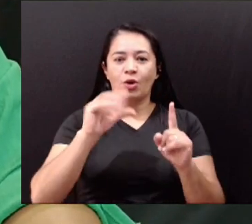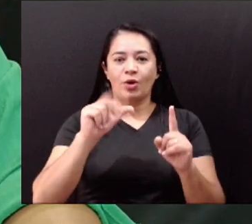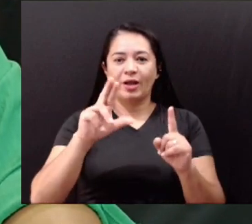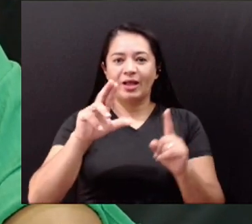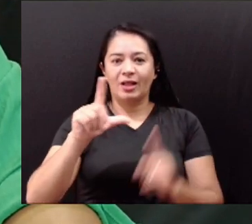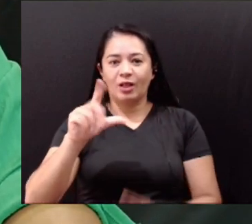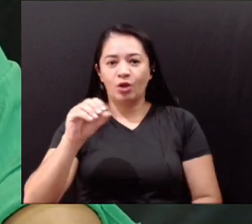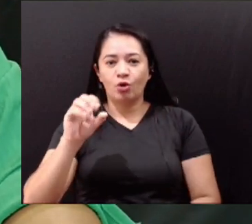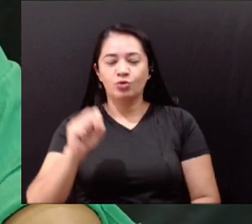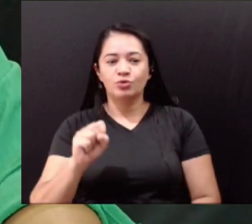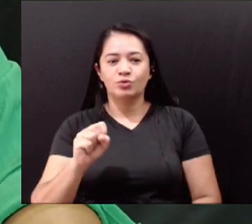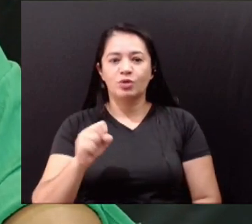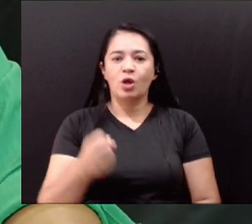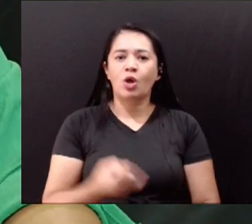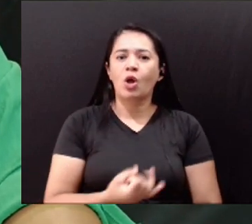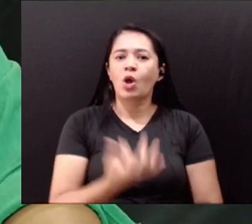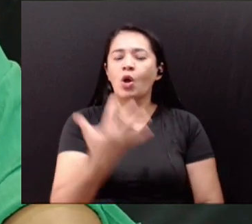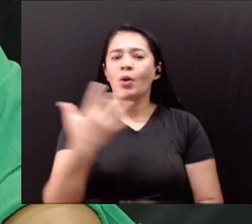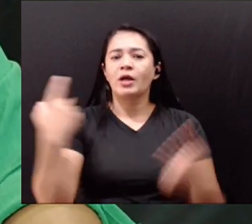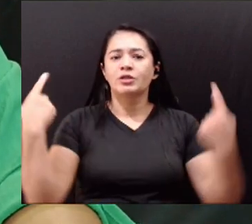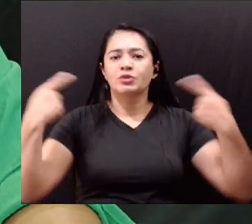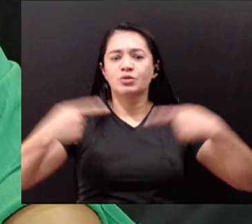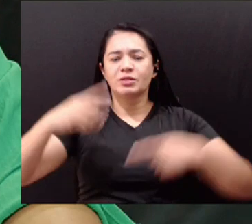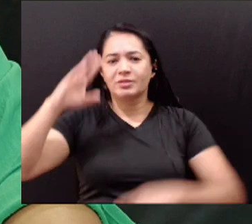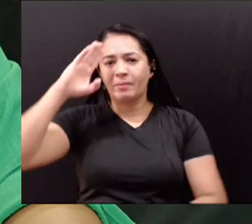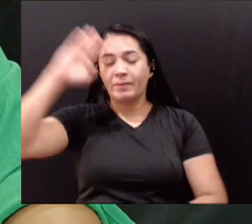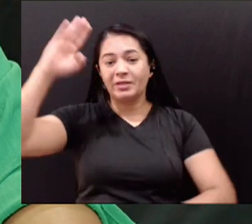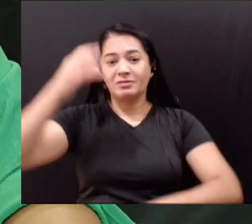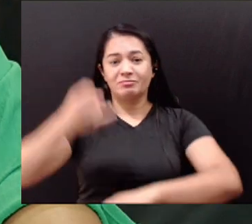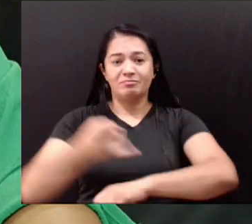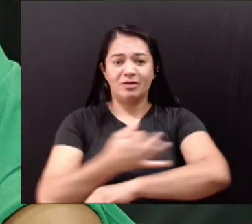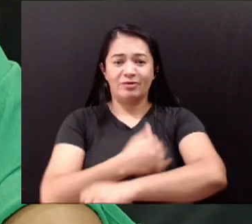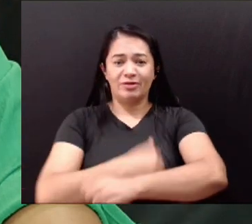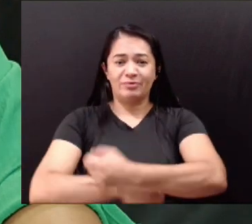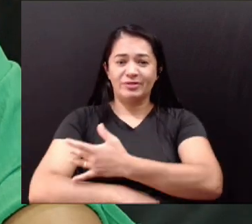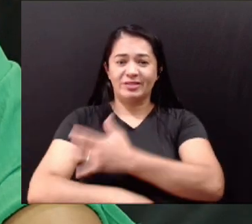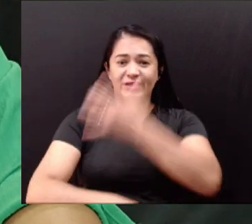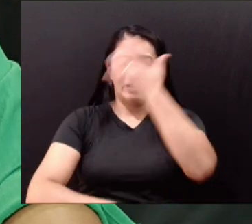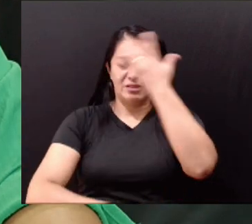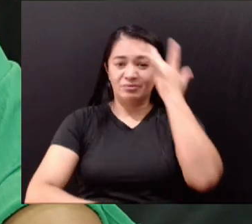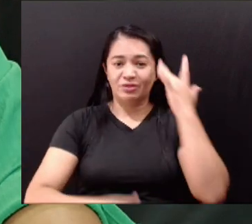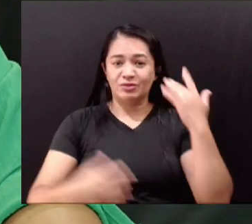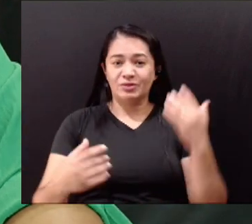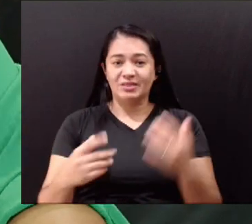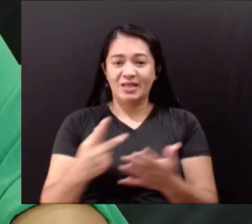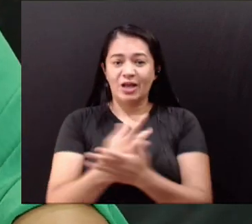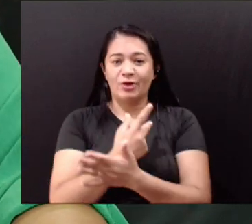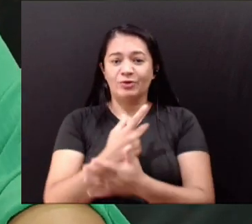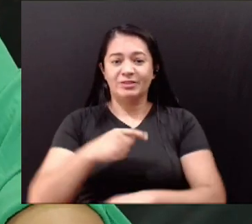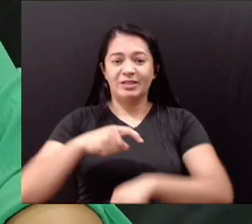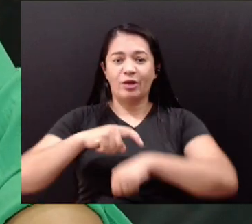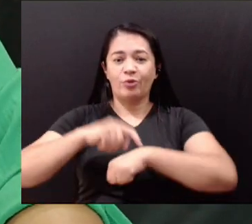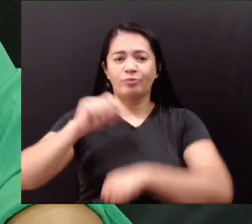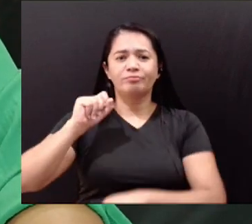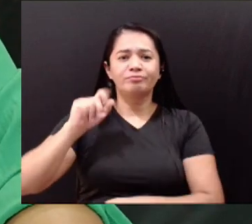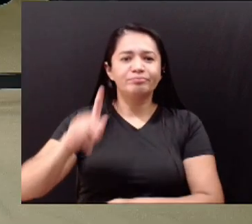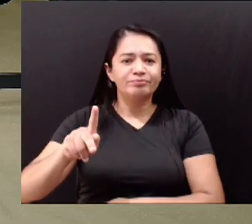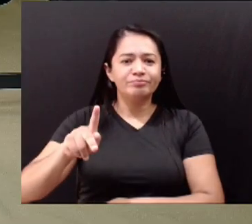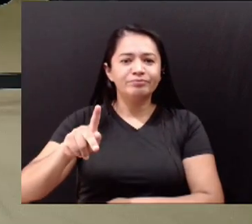principais desafios emocionais que as pessoas enfrentam ao se aposentar? É aquela questão, né,